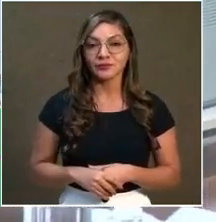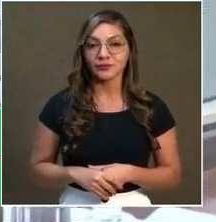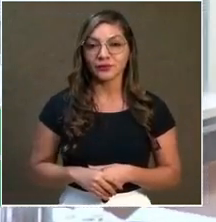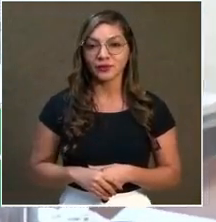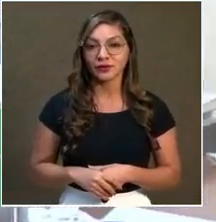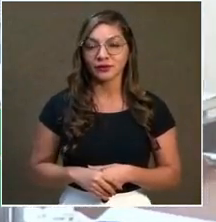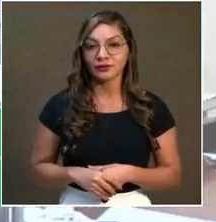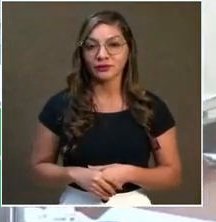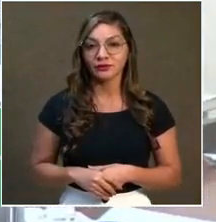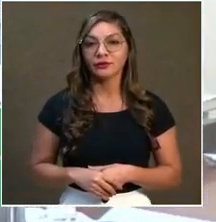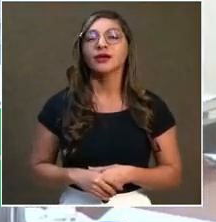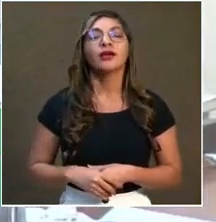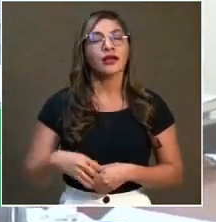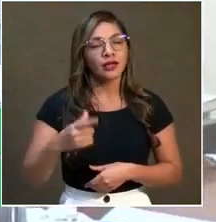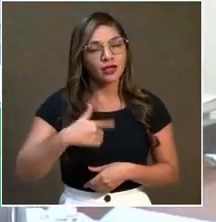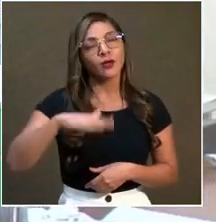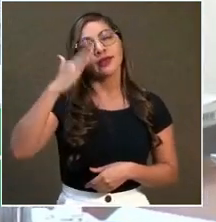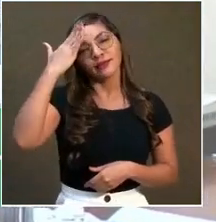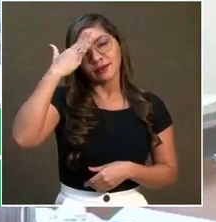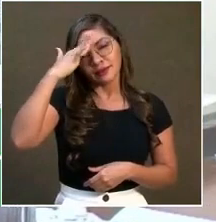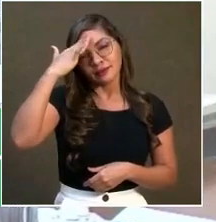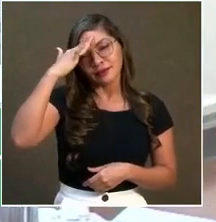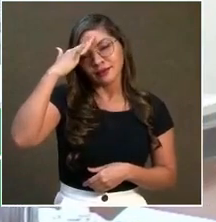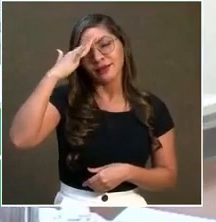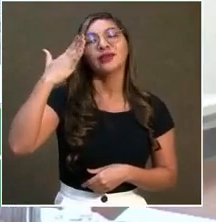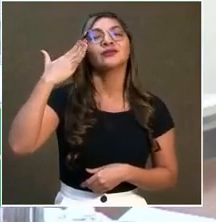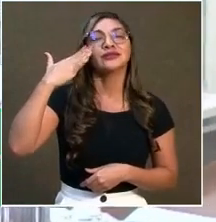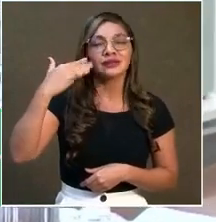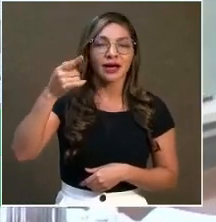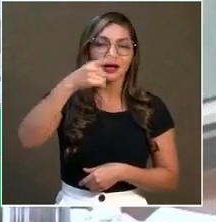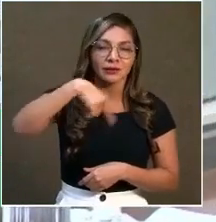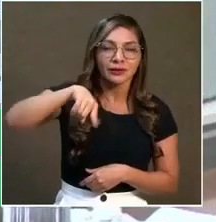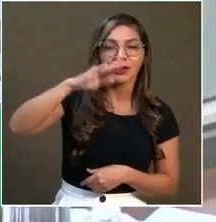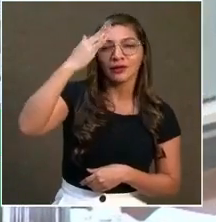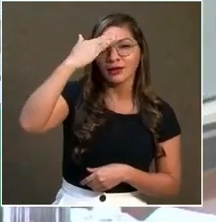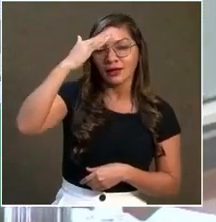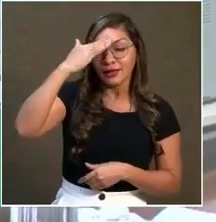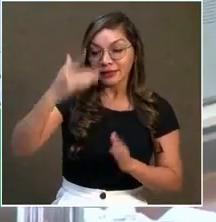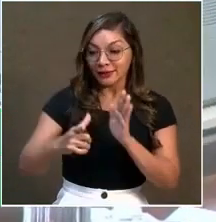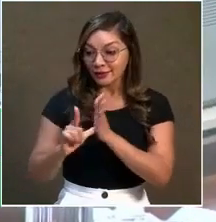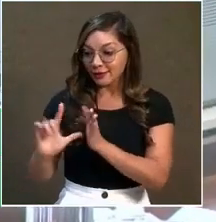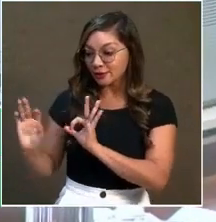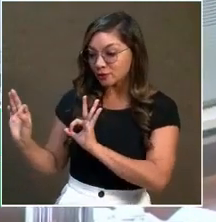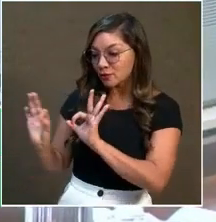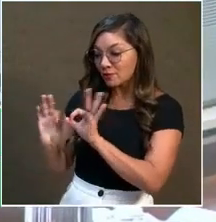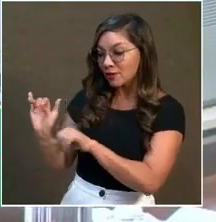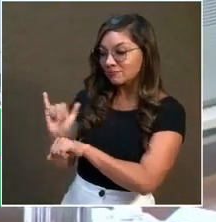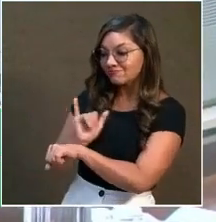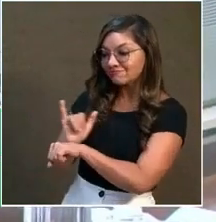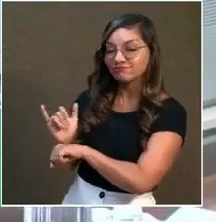passado, compreendido, e sei que ficou muito bem compreendido que não houve premeditação.